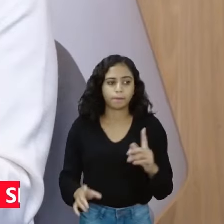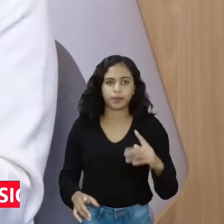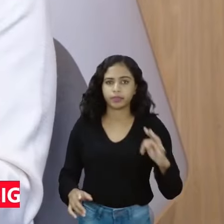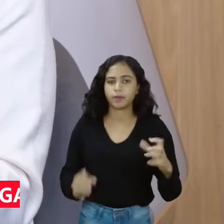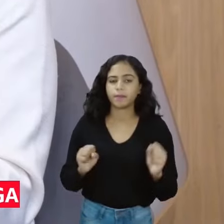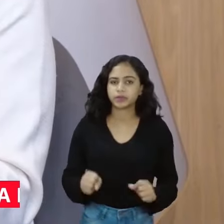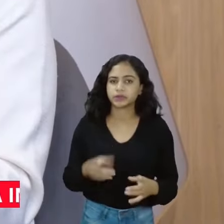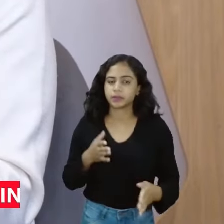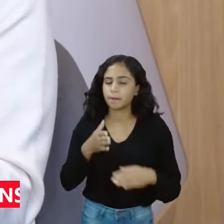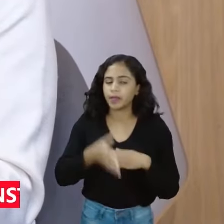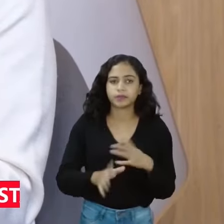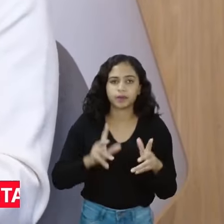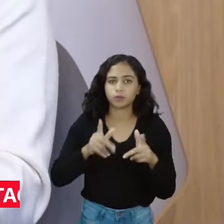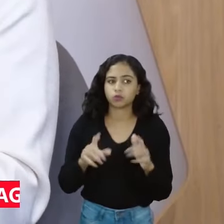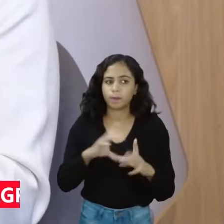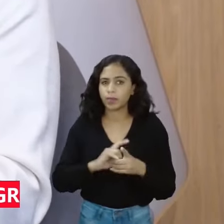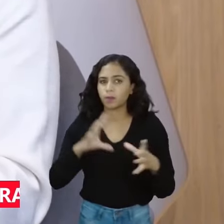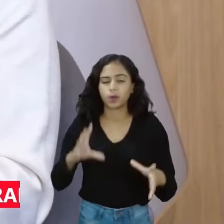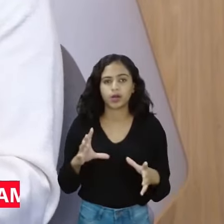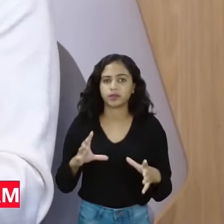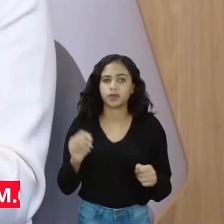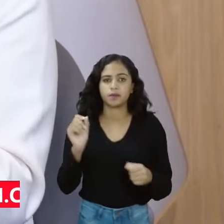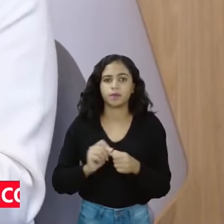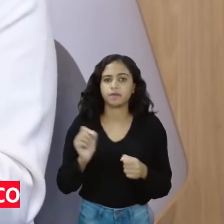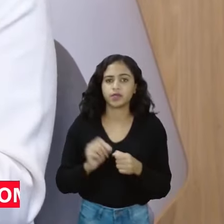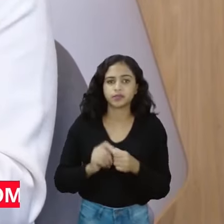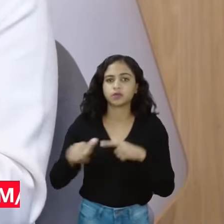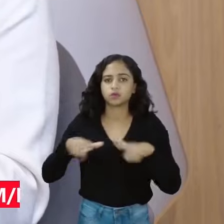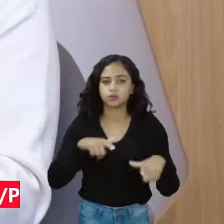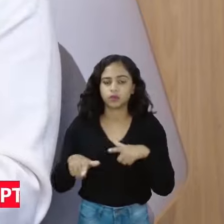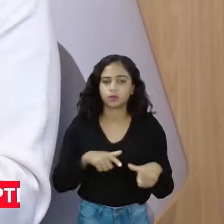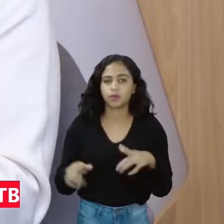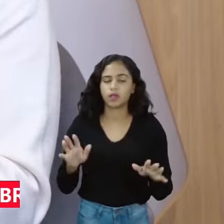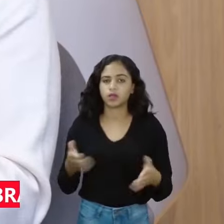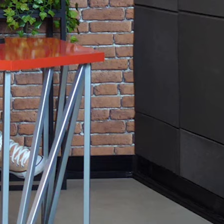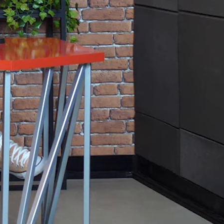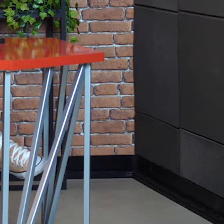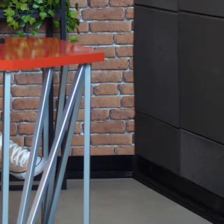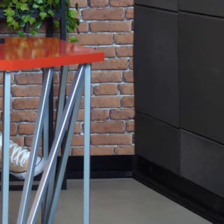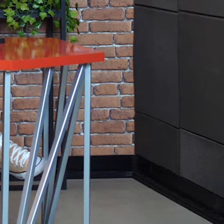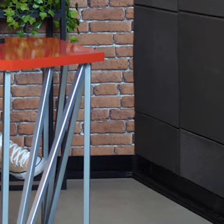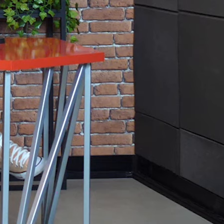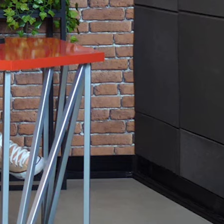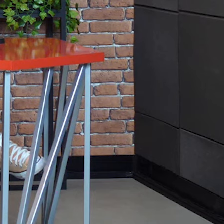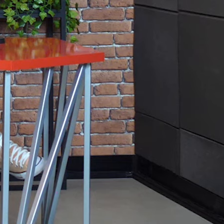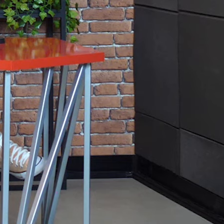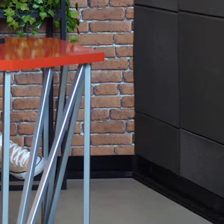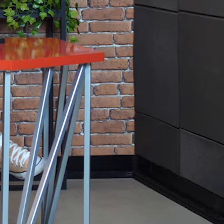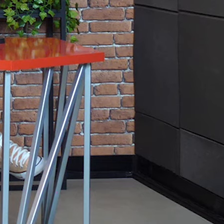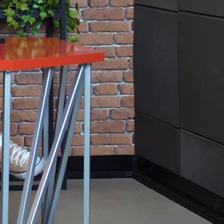desse enfrentamento de um campo democrático para fazer essa ação em relação à extrema-direita.